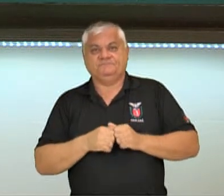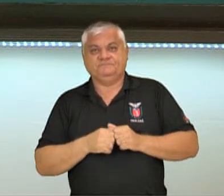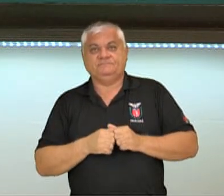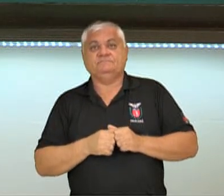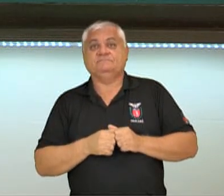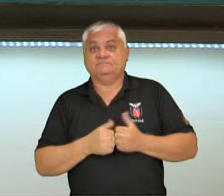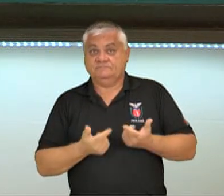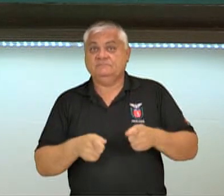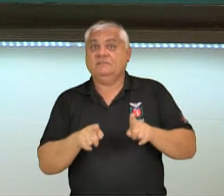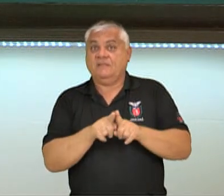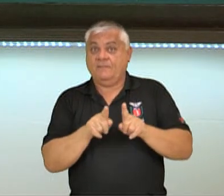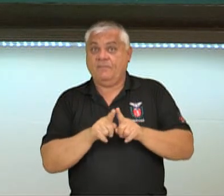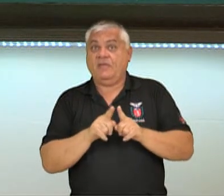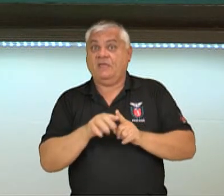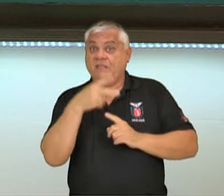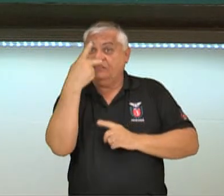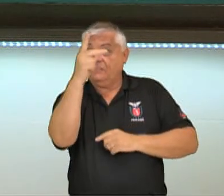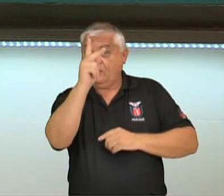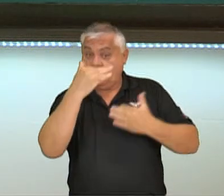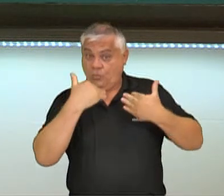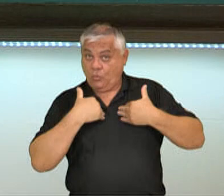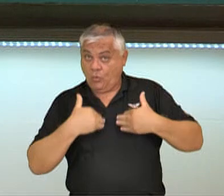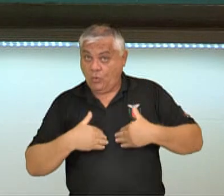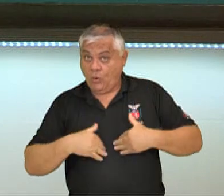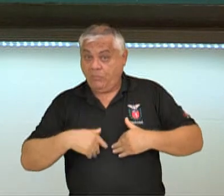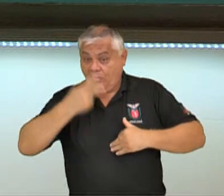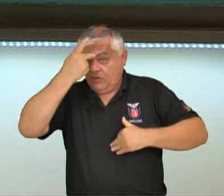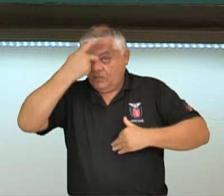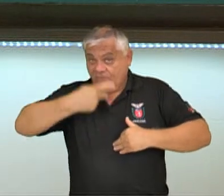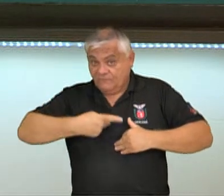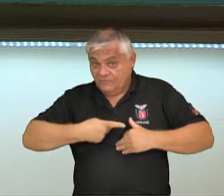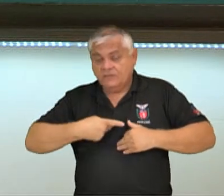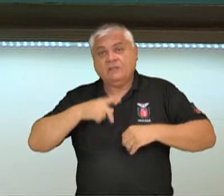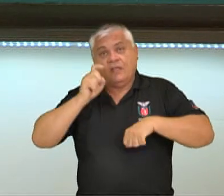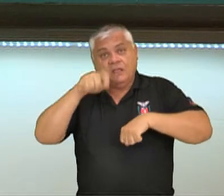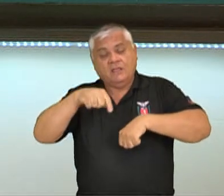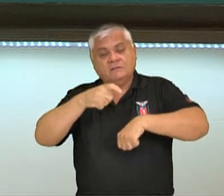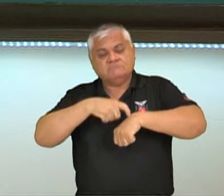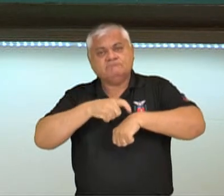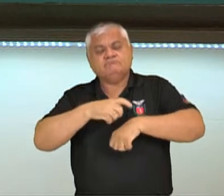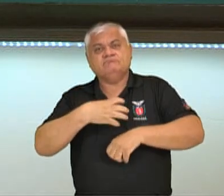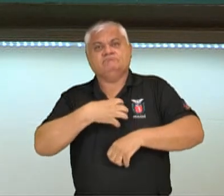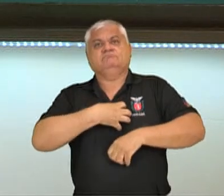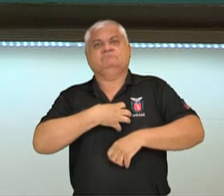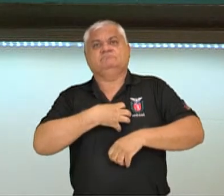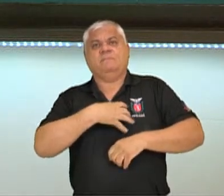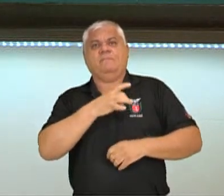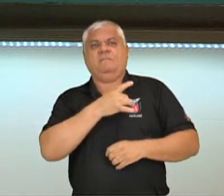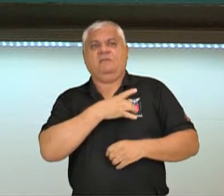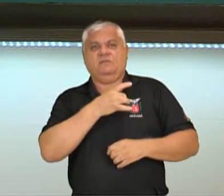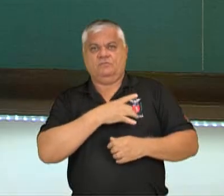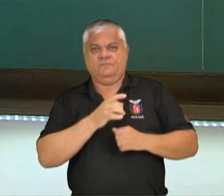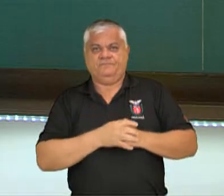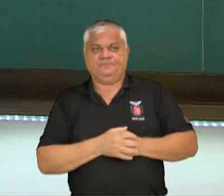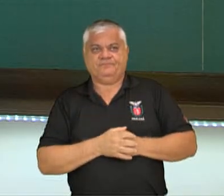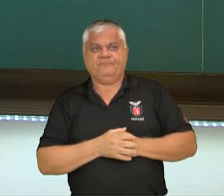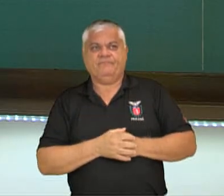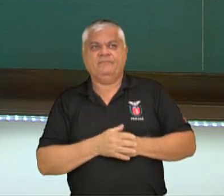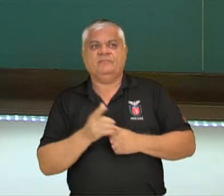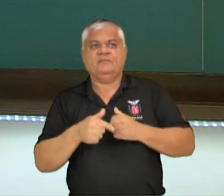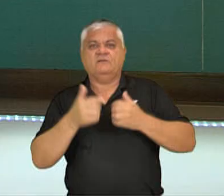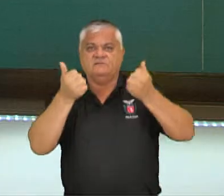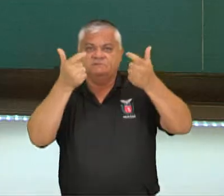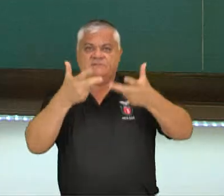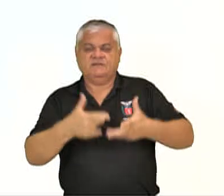individual, fisiológica no seu corpo a partir daquele teu sentimento de medo. Então é isso que nós estamos querendo escrever aqui,